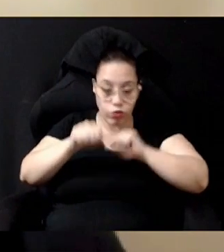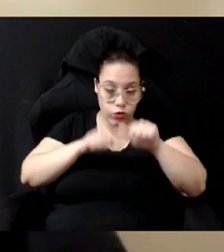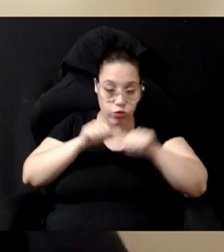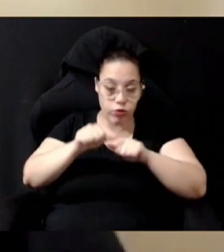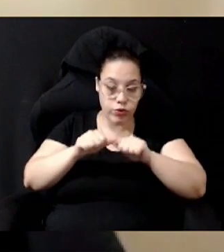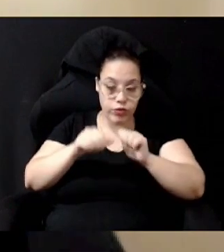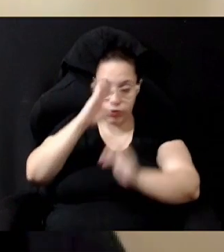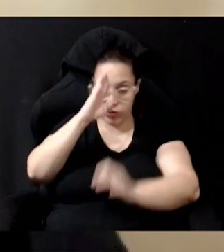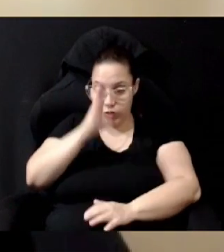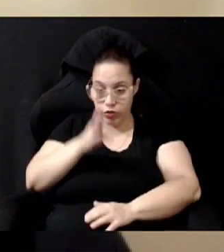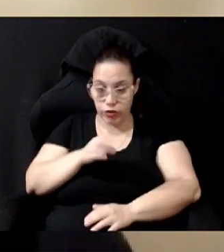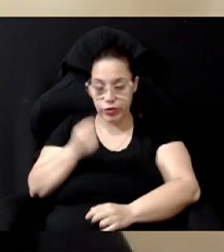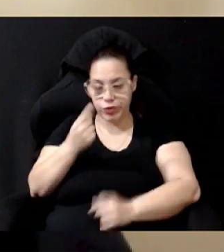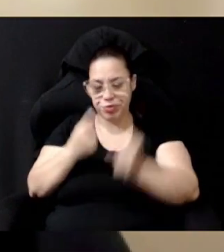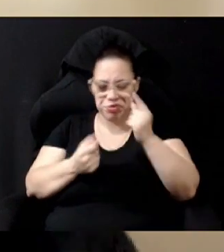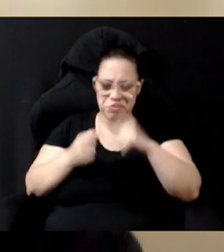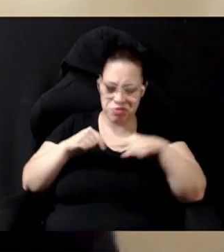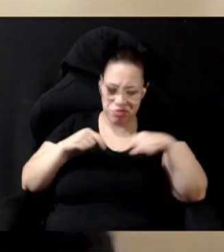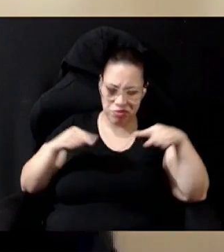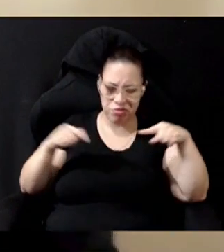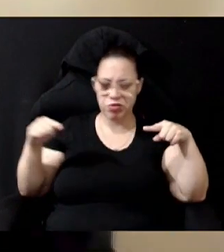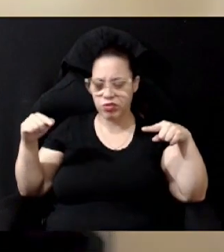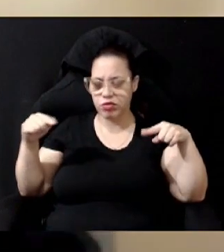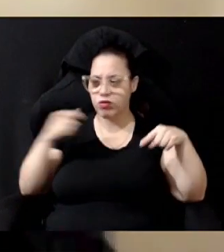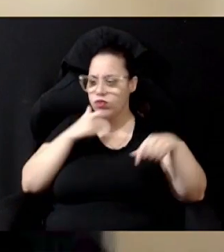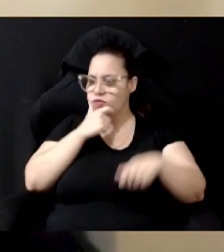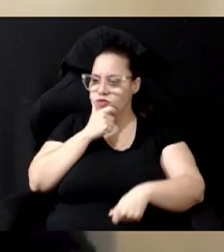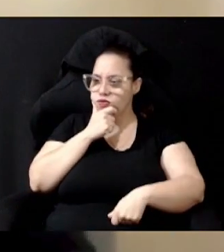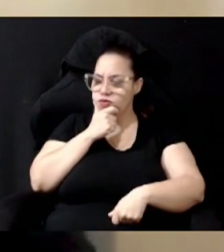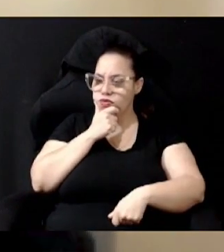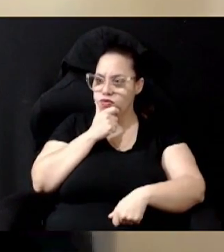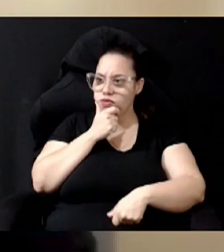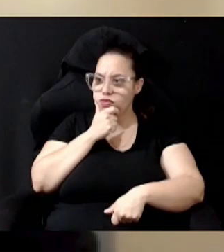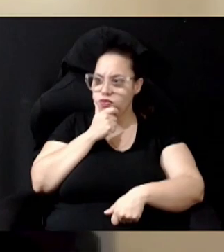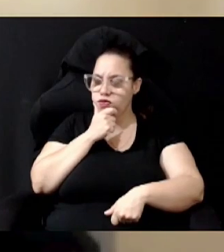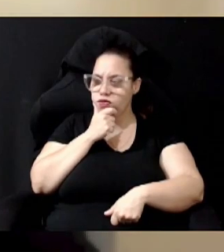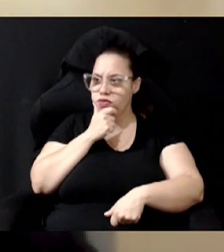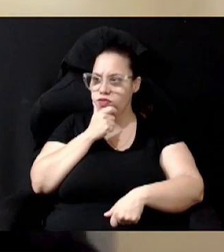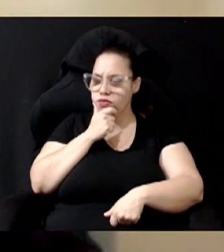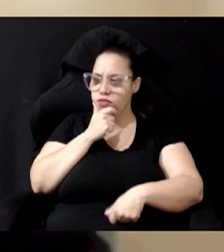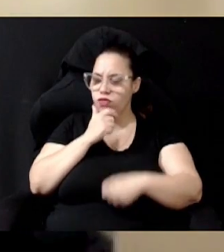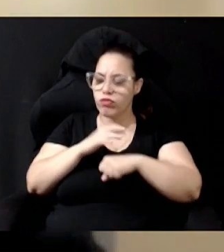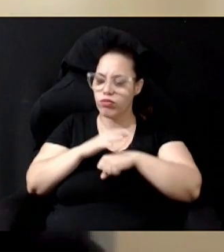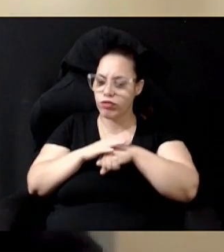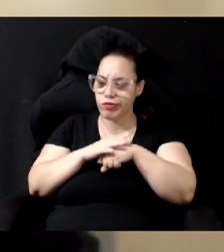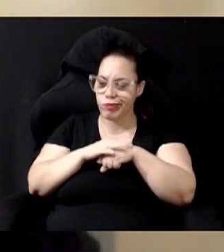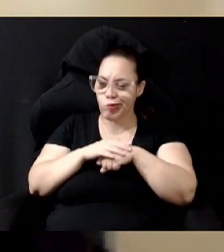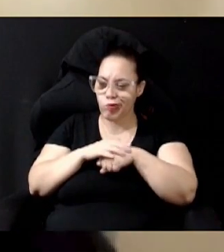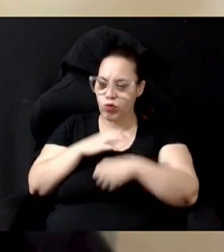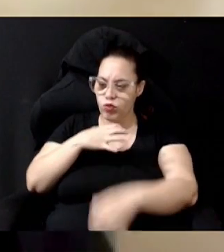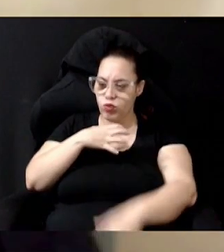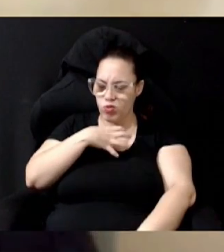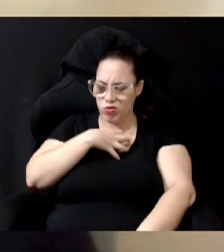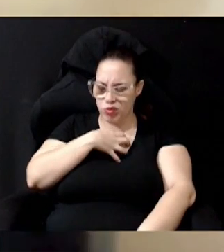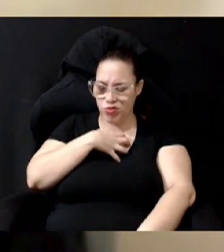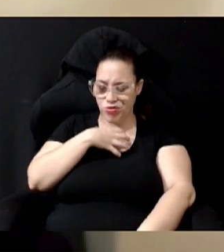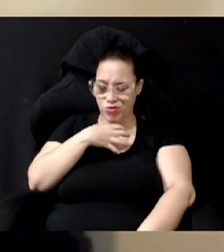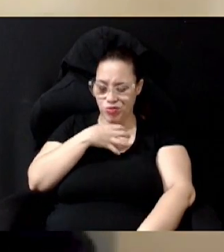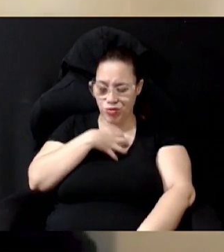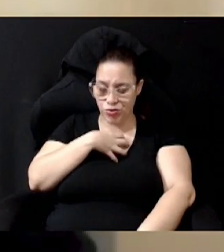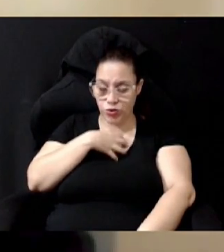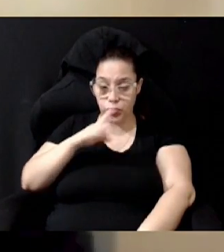pouco variáveis. Algumas dessas doenças e desses sintomas são causados por outra